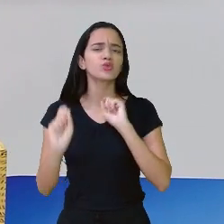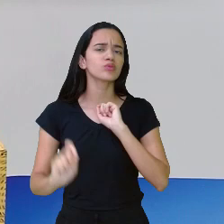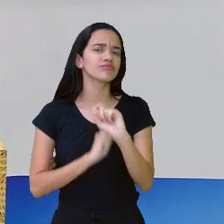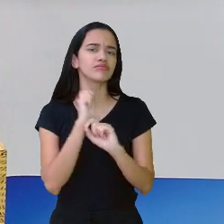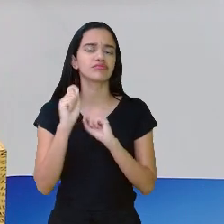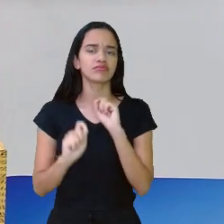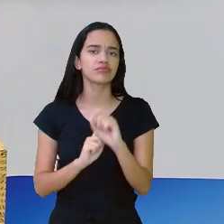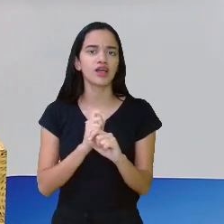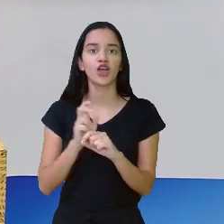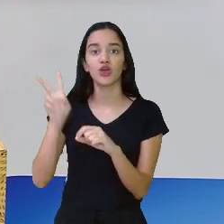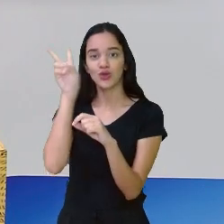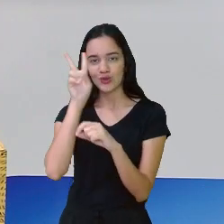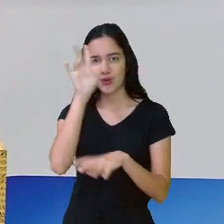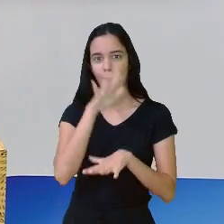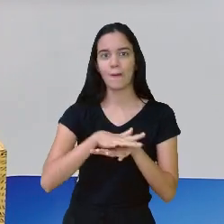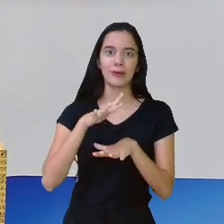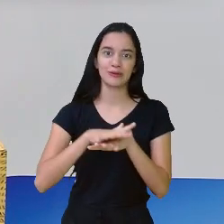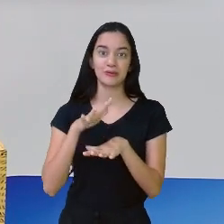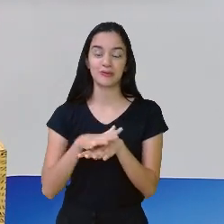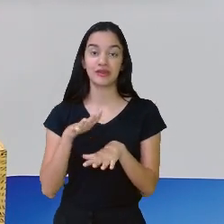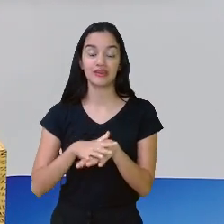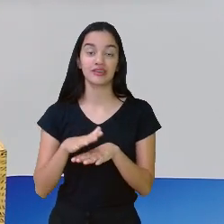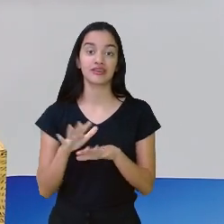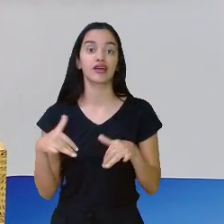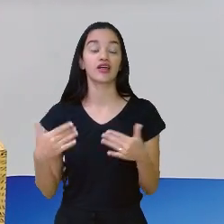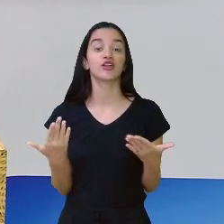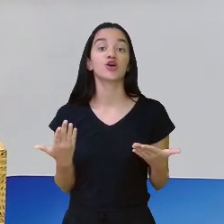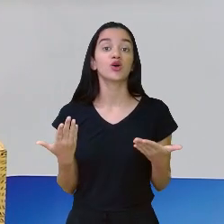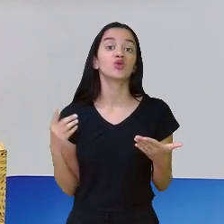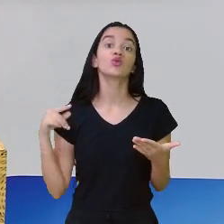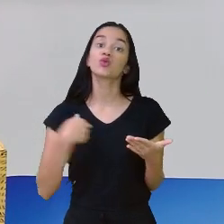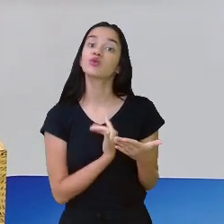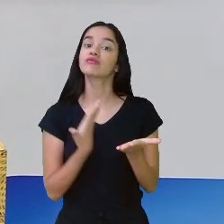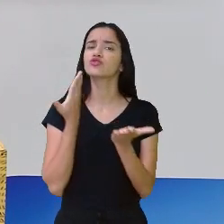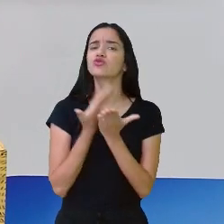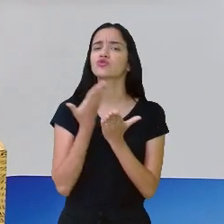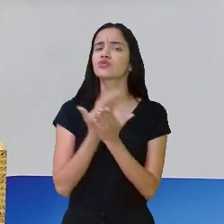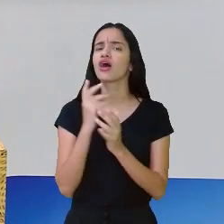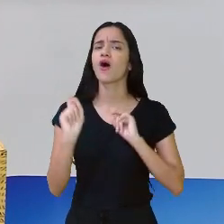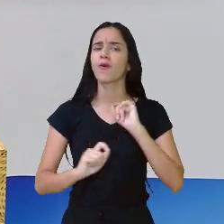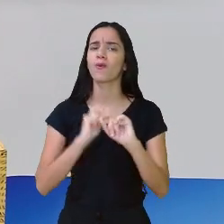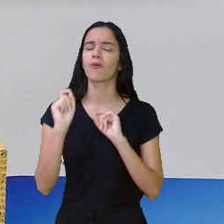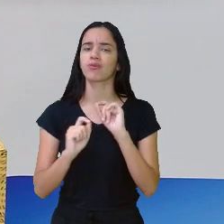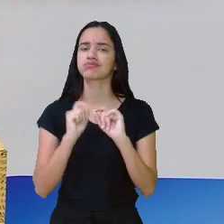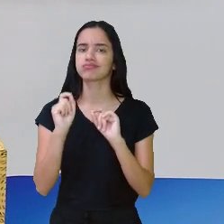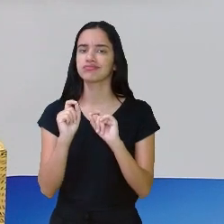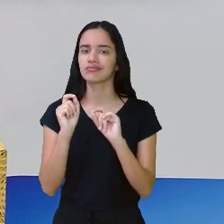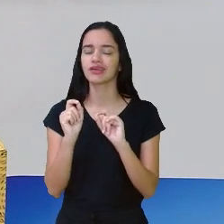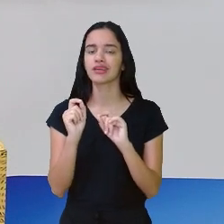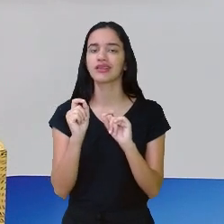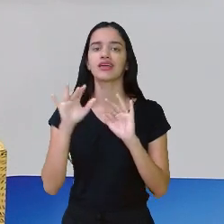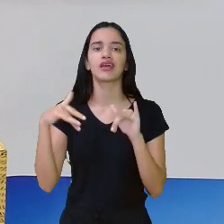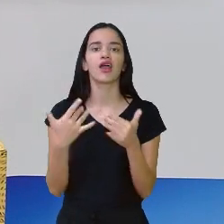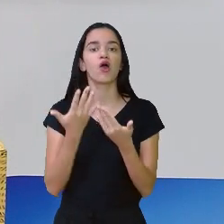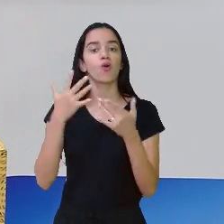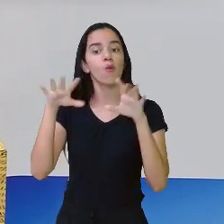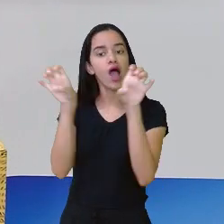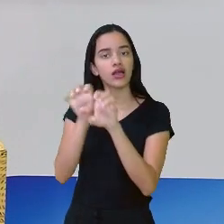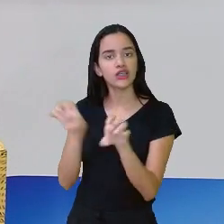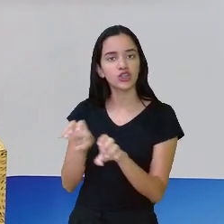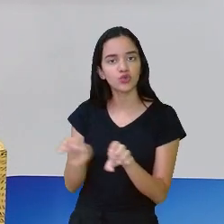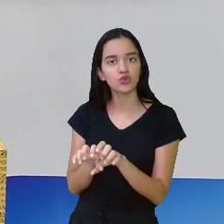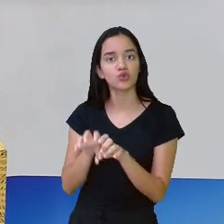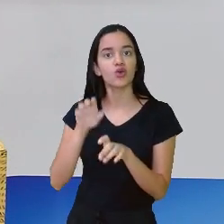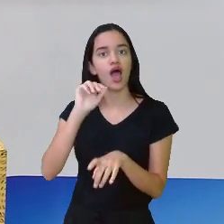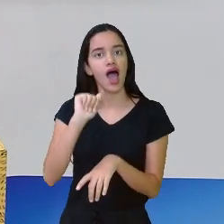sobre historinhas matemáticas. Dessa vez a gente vai estudar essas historinhas matemáticas com uma estrutura